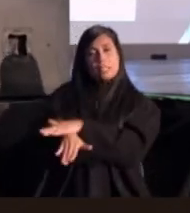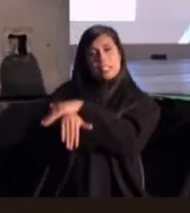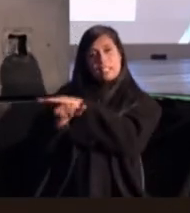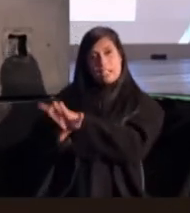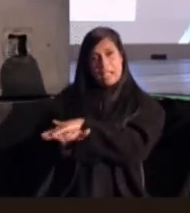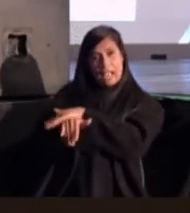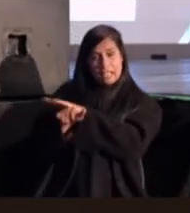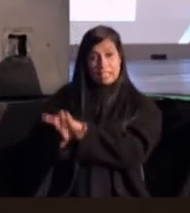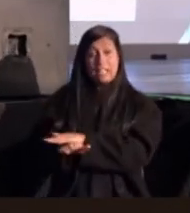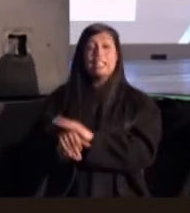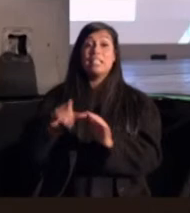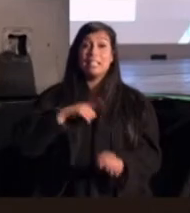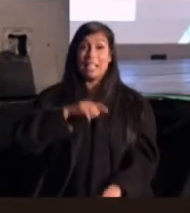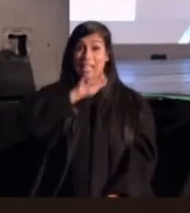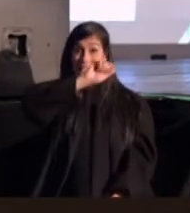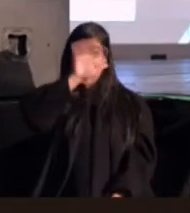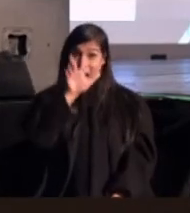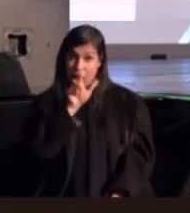Oxum, cultura iorubá,